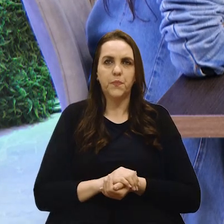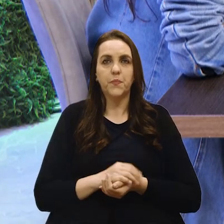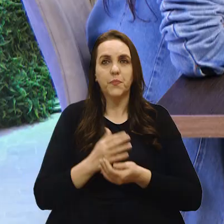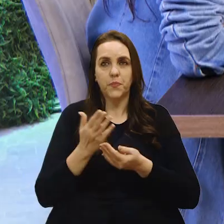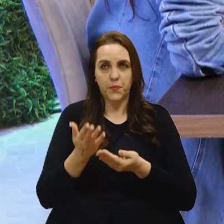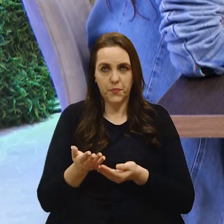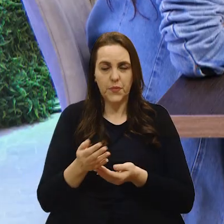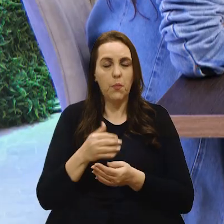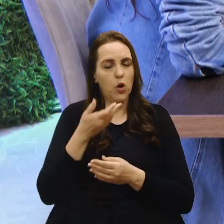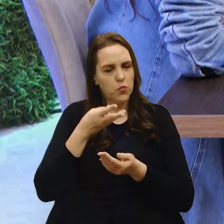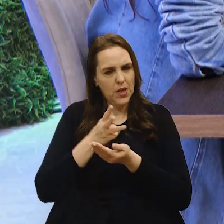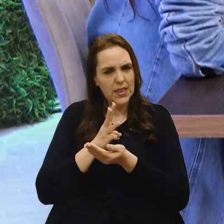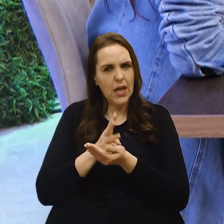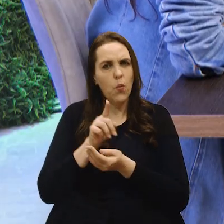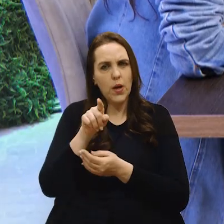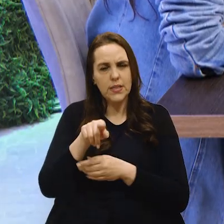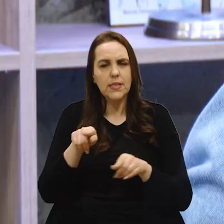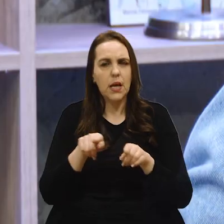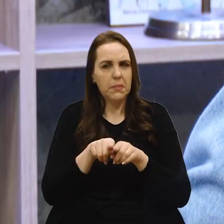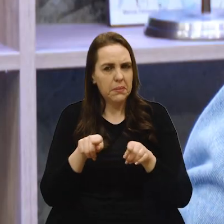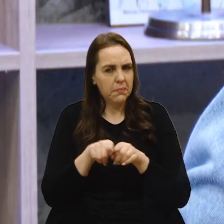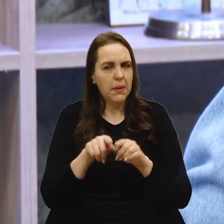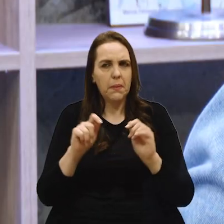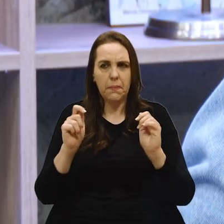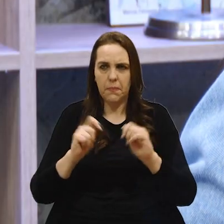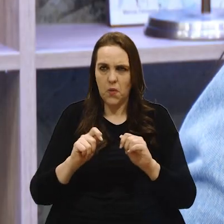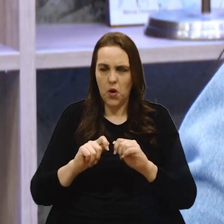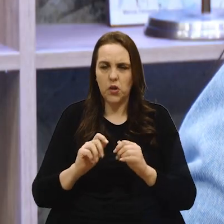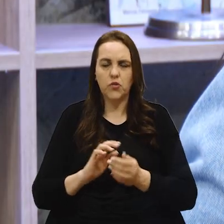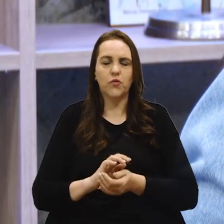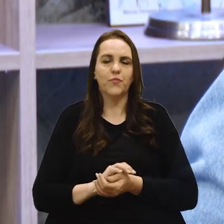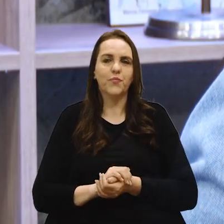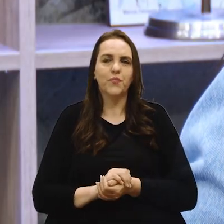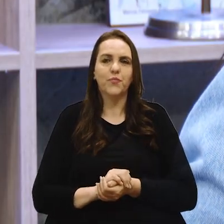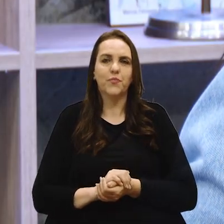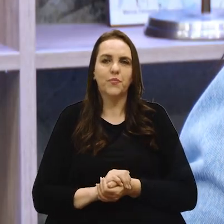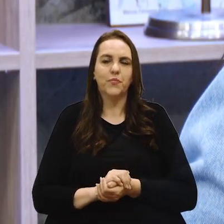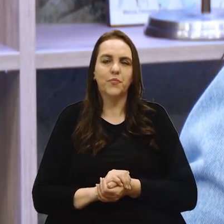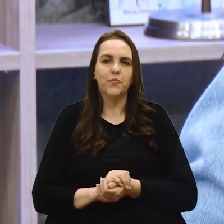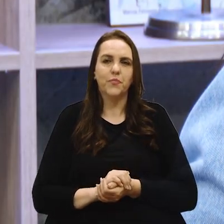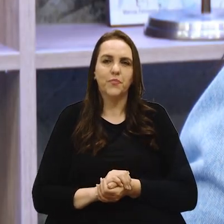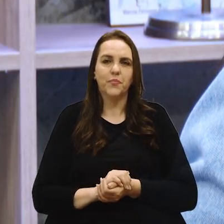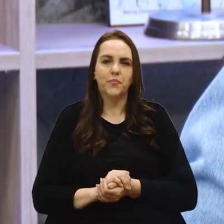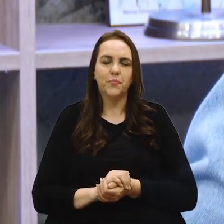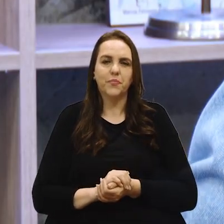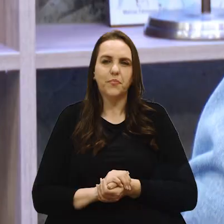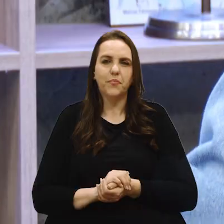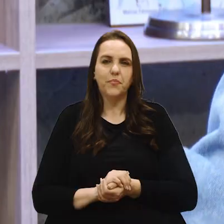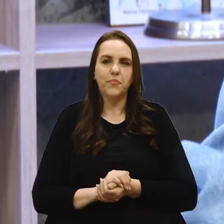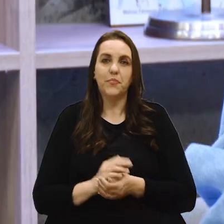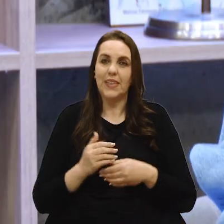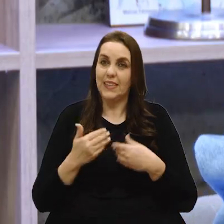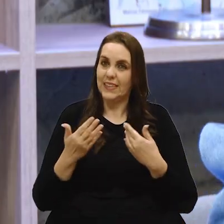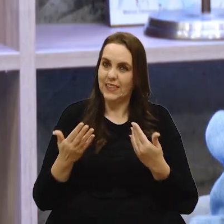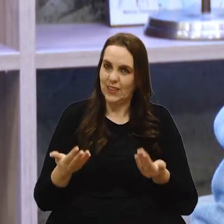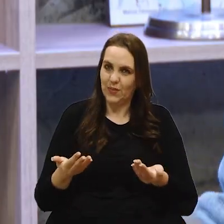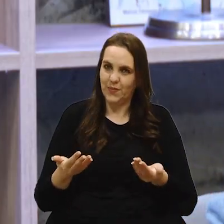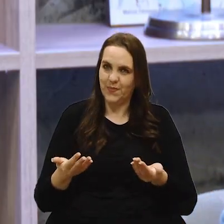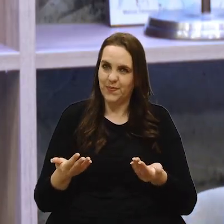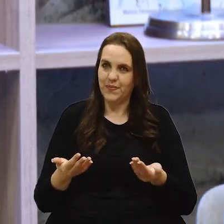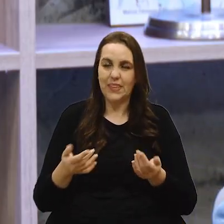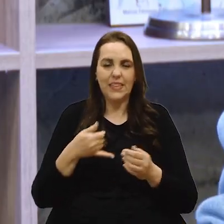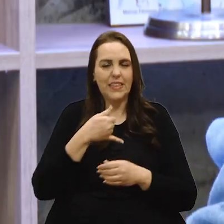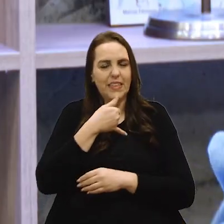WhatsApp. Ótimo, DDD 54 98404 9921. É isso, né? O plantão social.